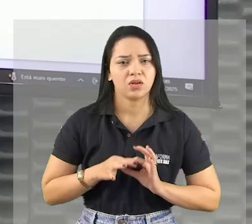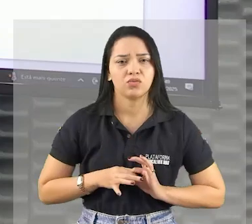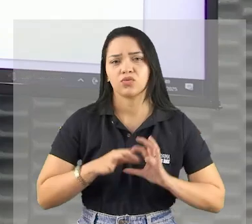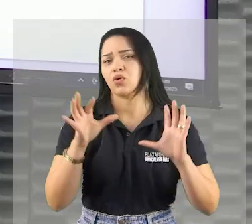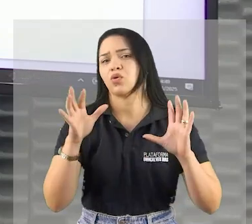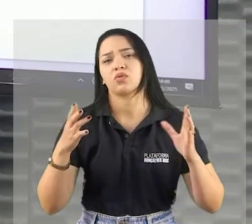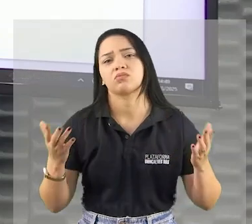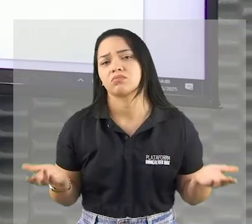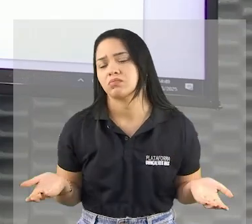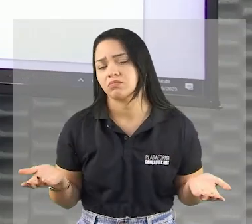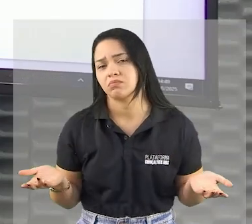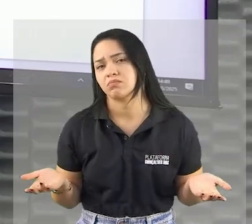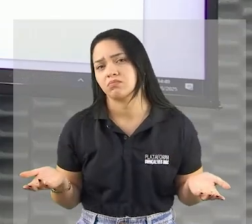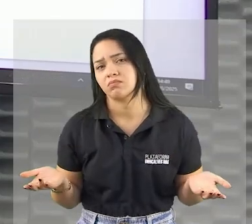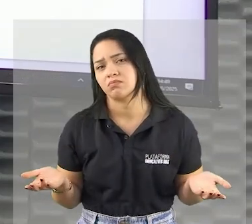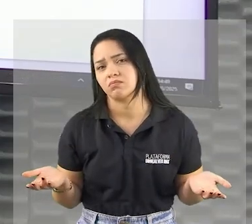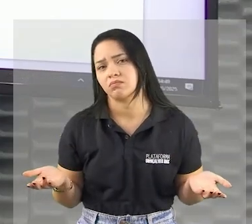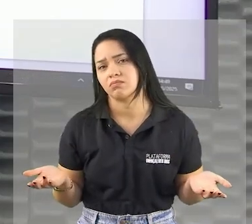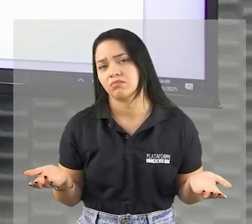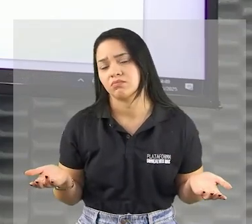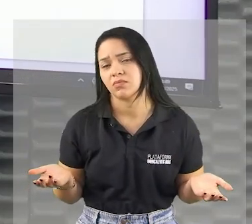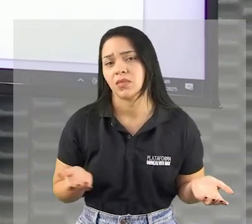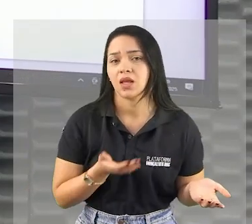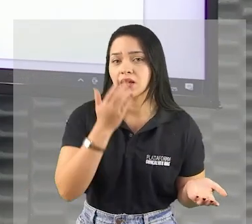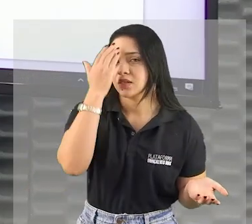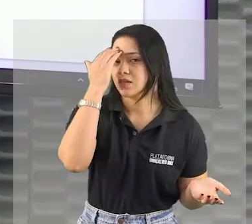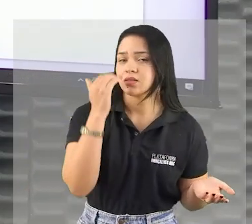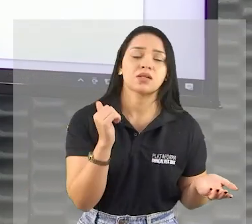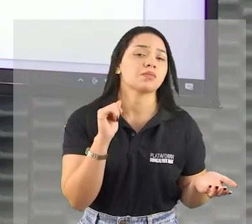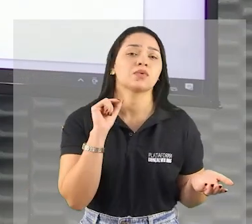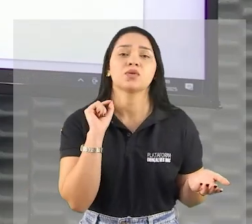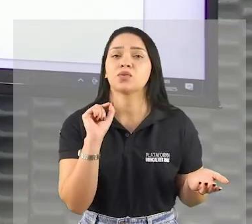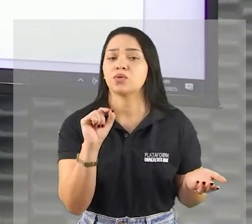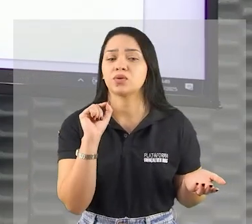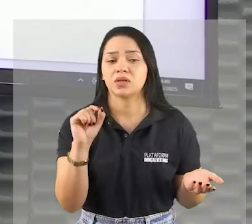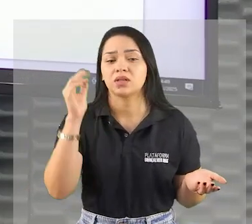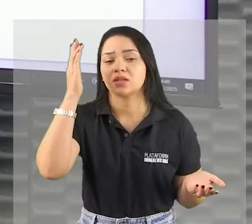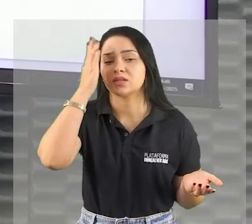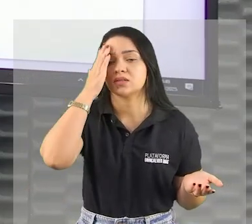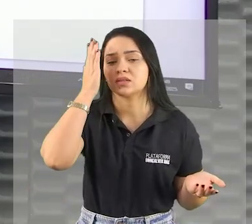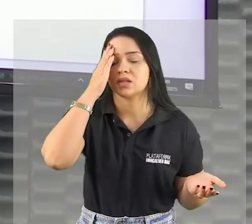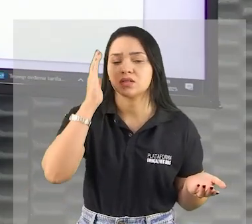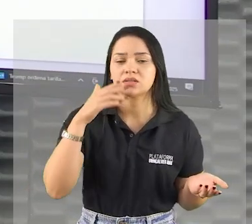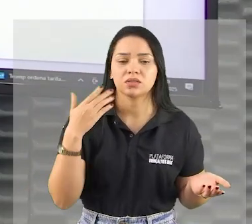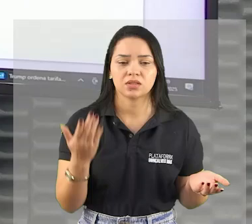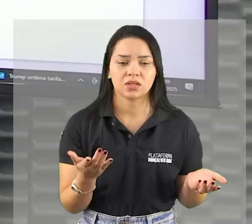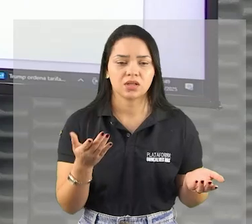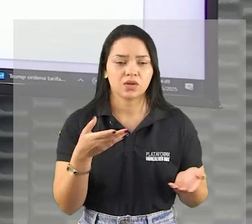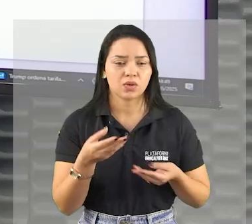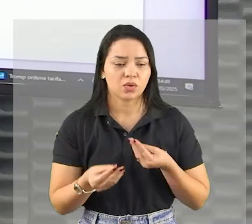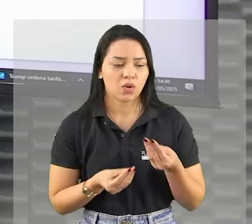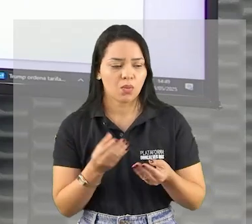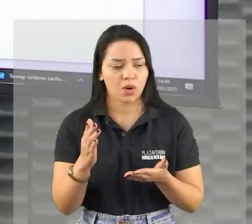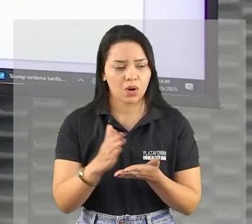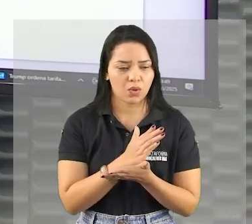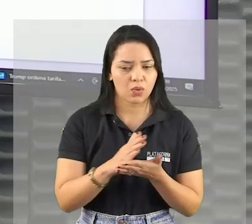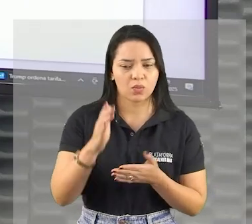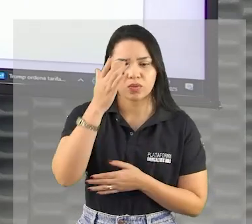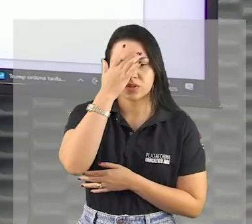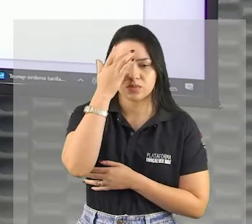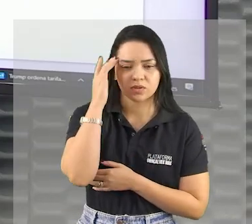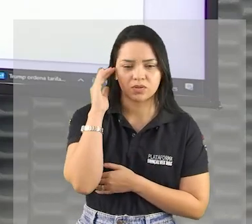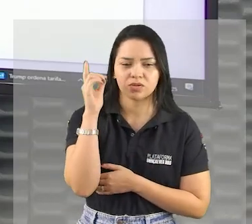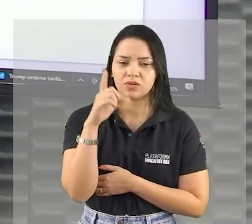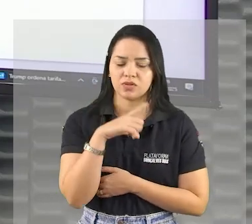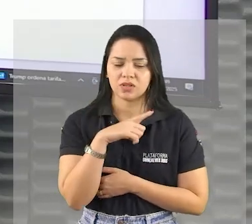ou uma estudante autônoma? A gente sabe que a gente entende bem como algumas pessoas têm